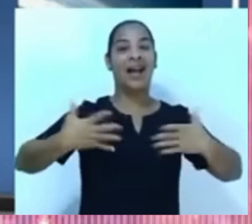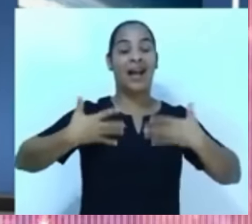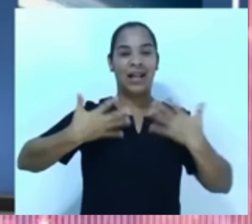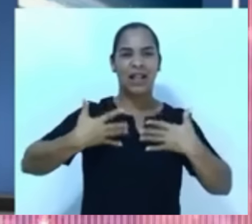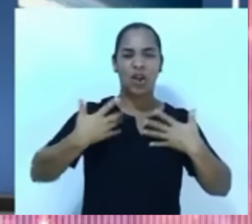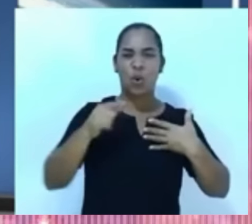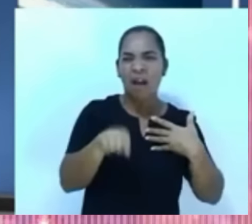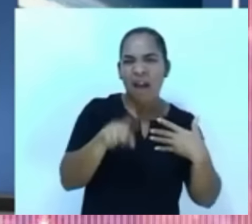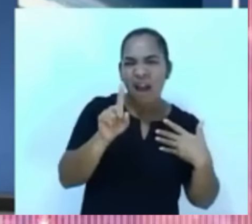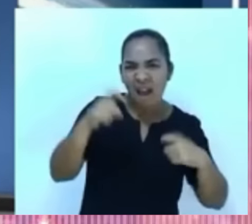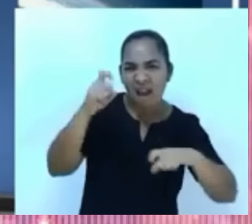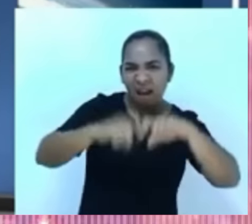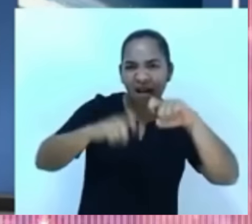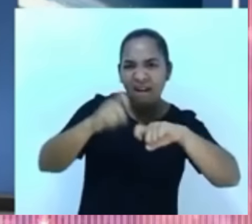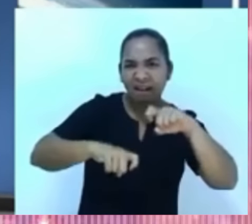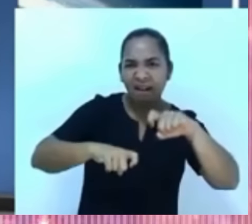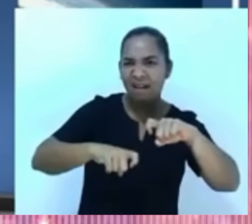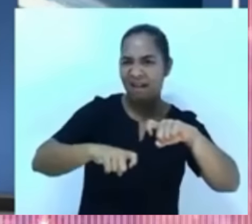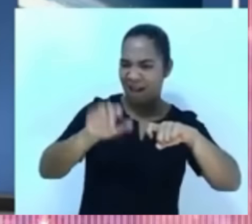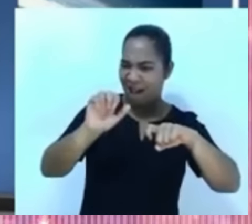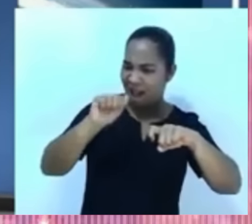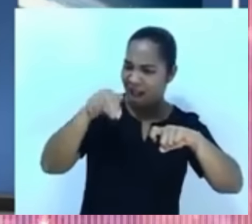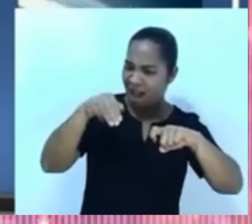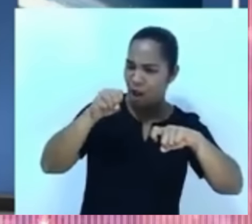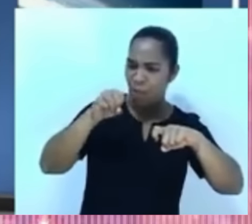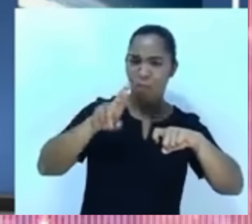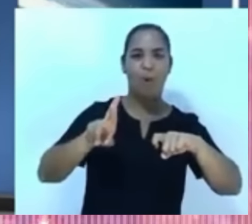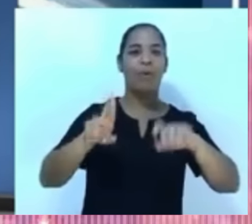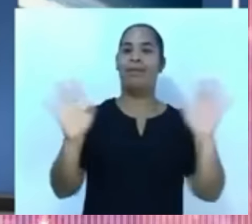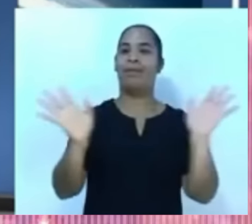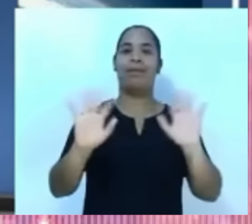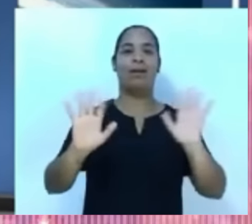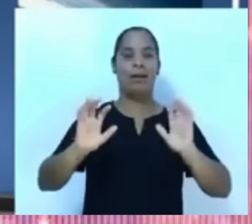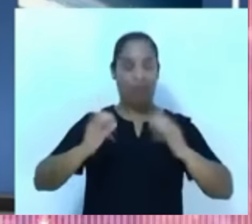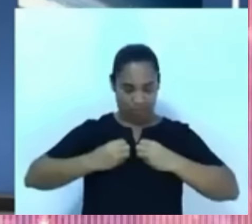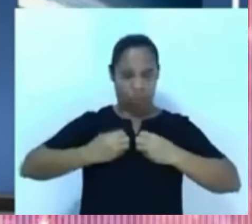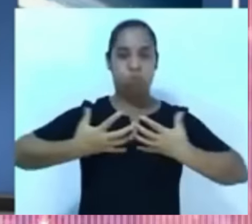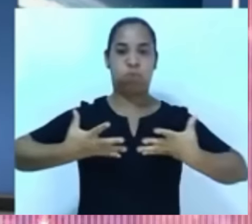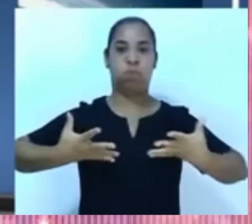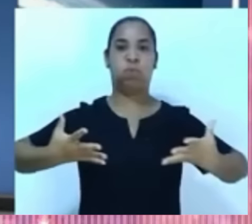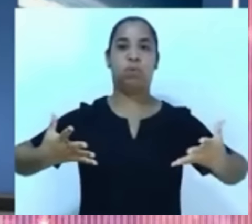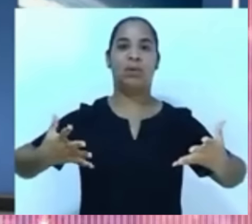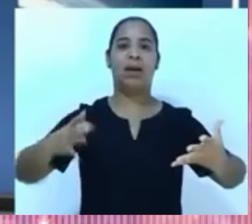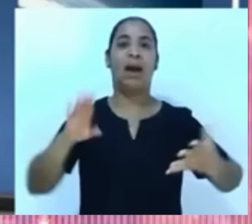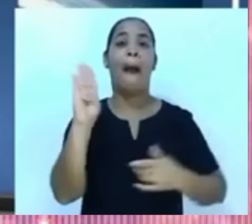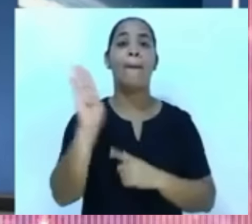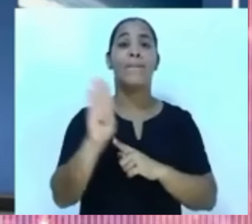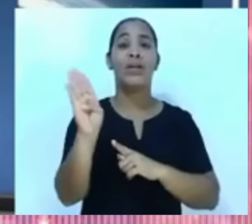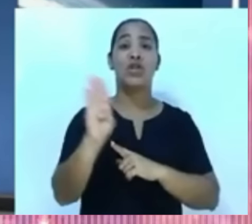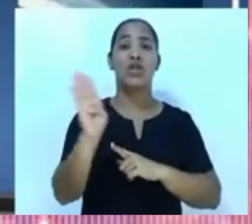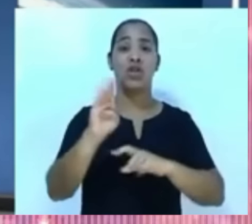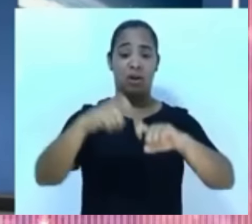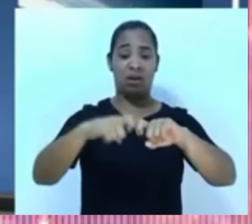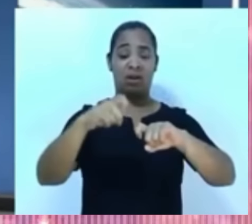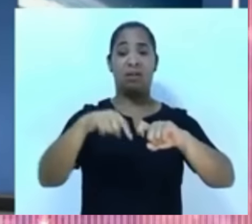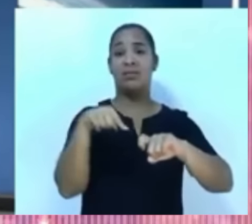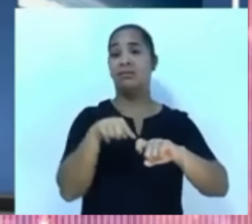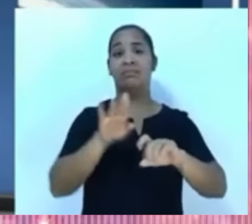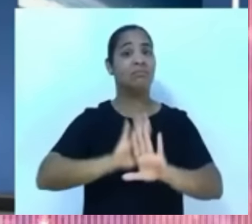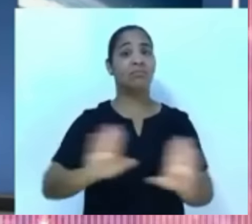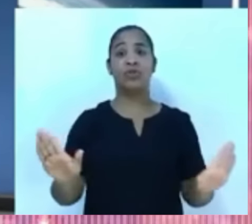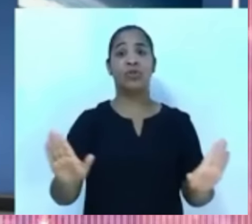sexual mas isto não é amor Isto é o impulso de natureza biológica que se